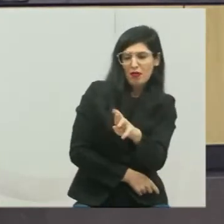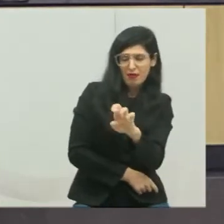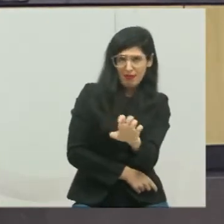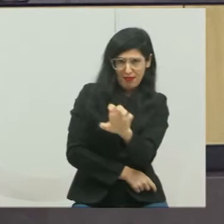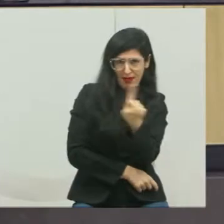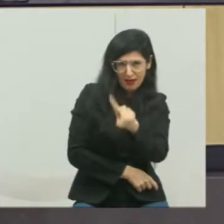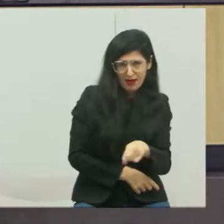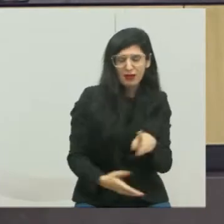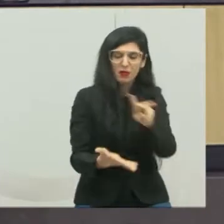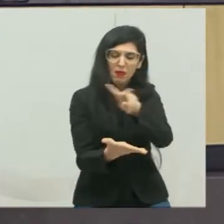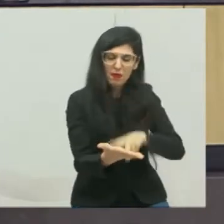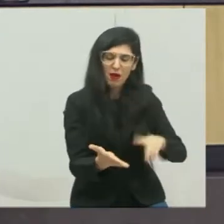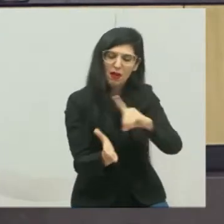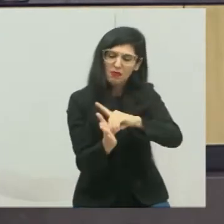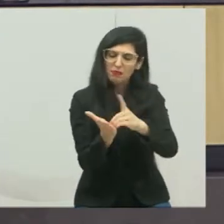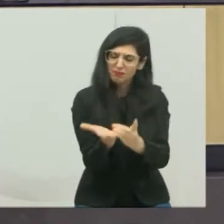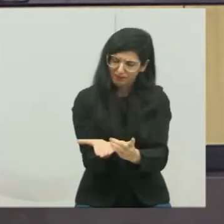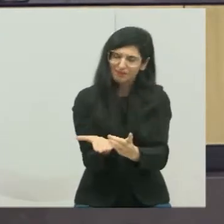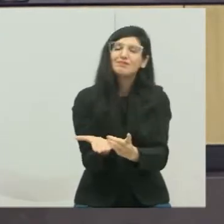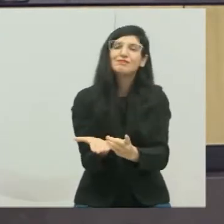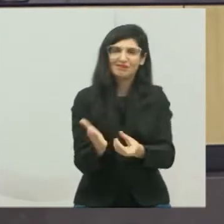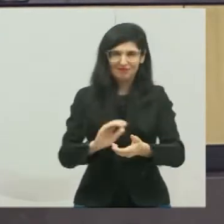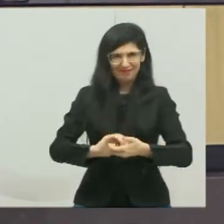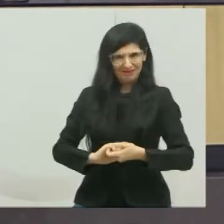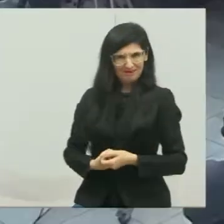Araújo, proceda a leitura de um trecho da Bíblia.